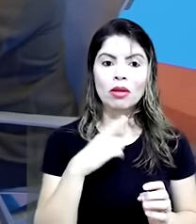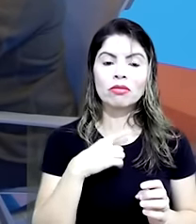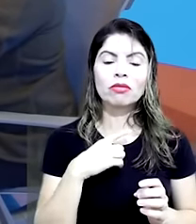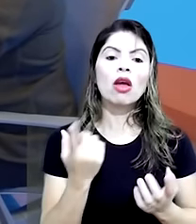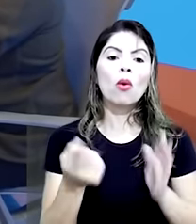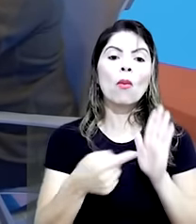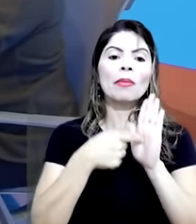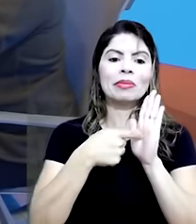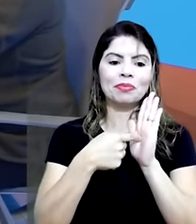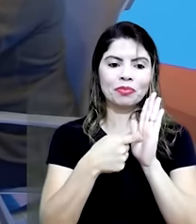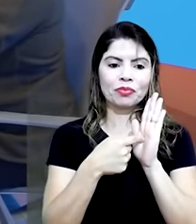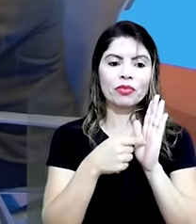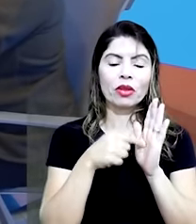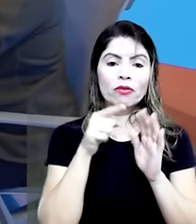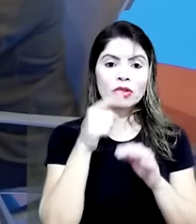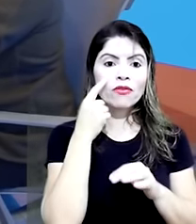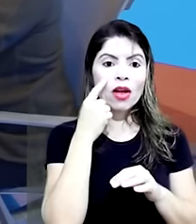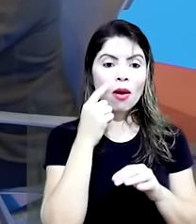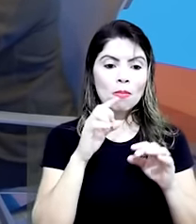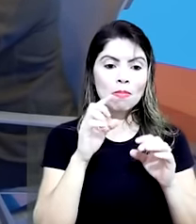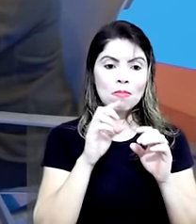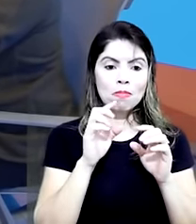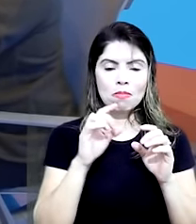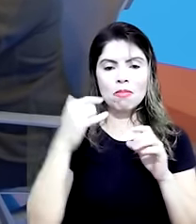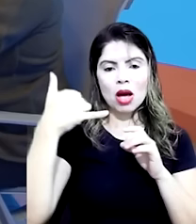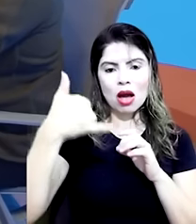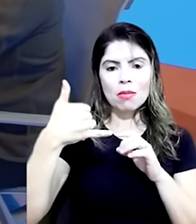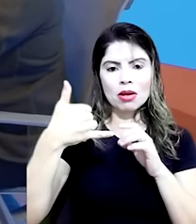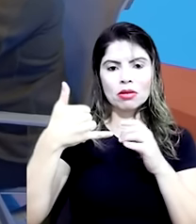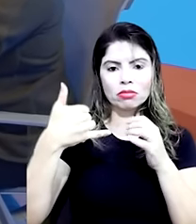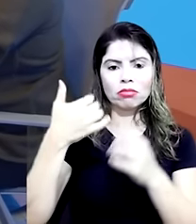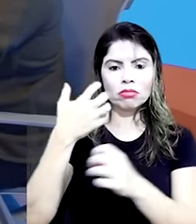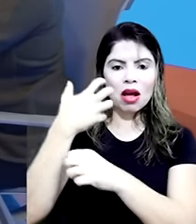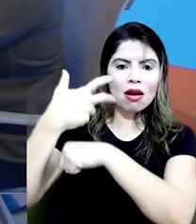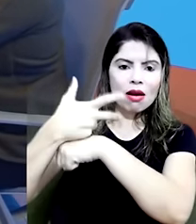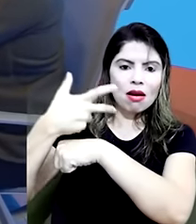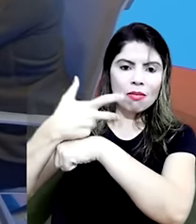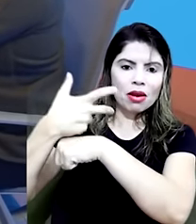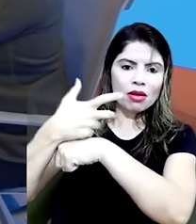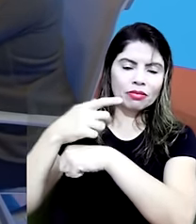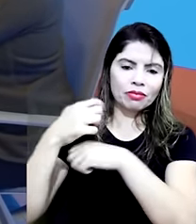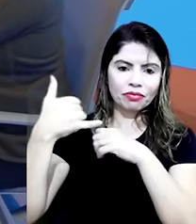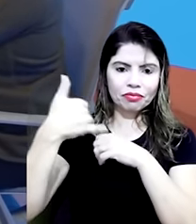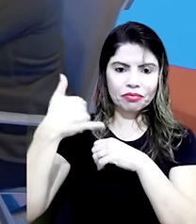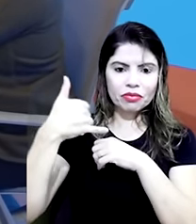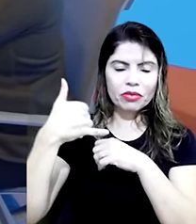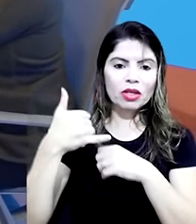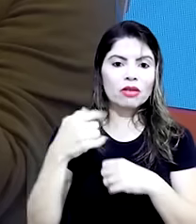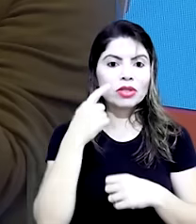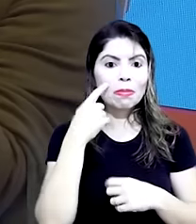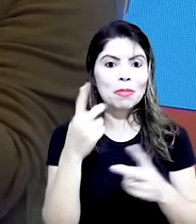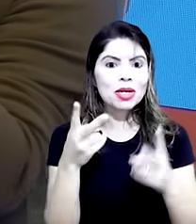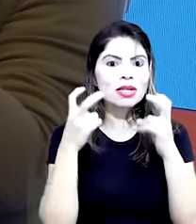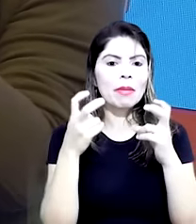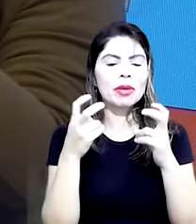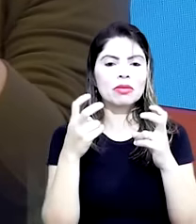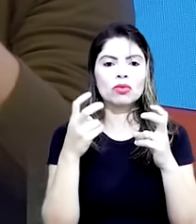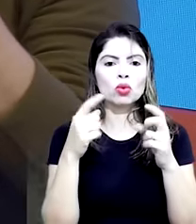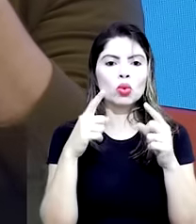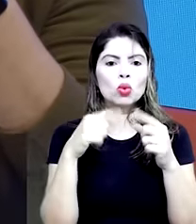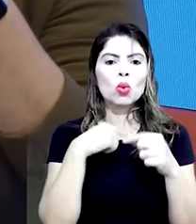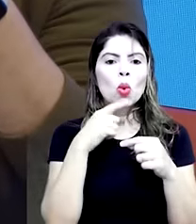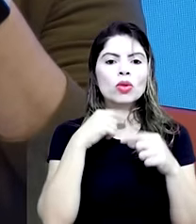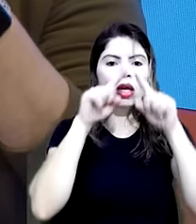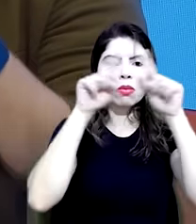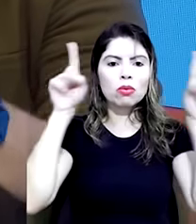pega uma uma câmera dessa ou ela vai ela identifica que o primeiro plano não tá conseguindo se enquadrar completamente ela dá como se